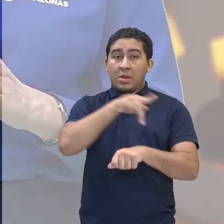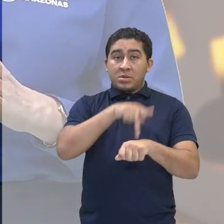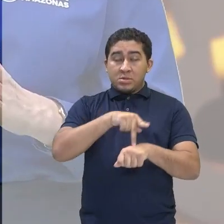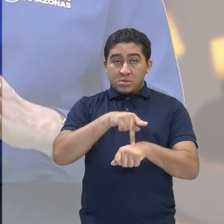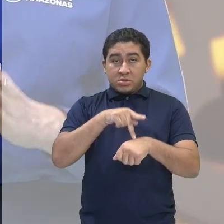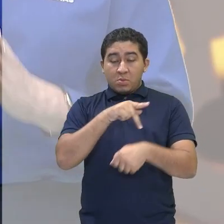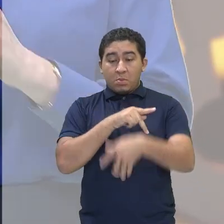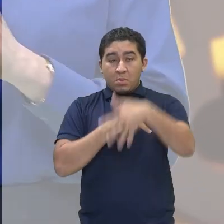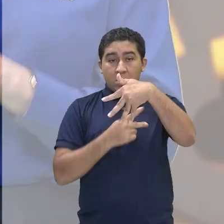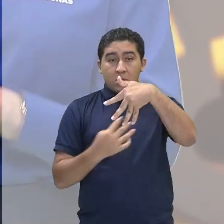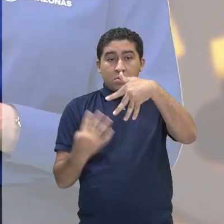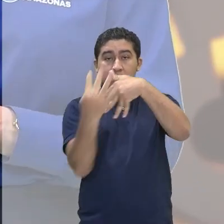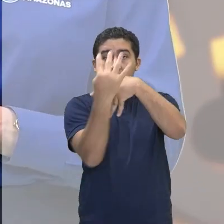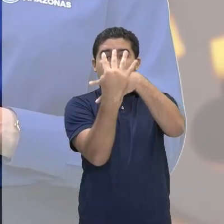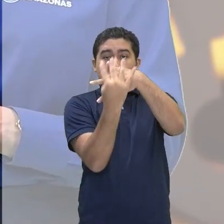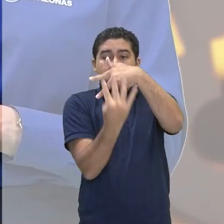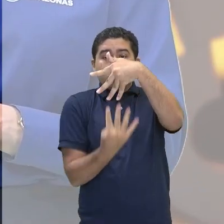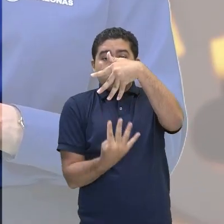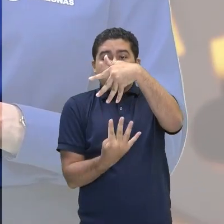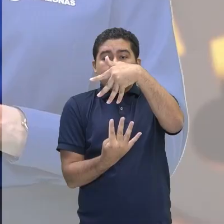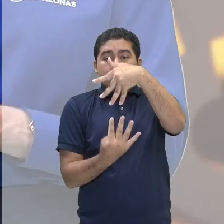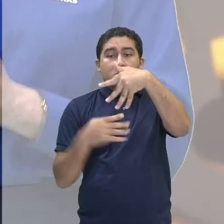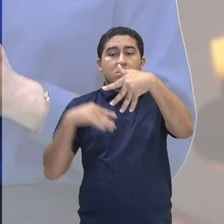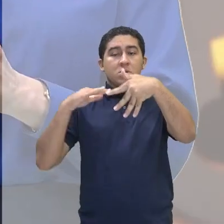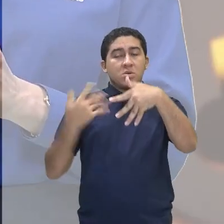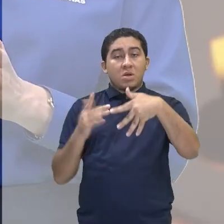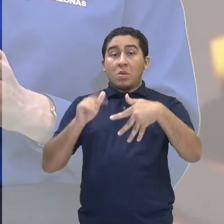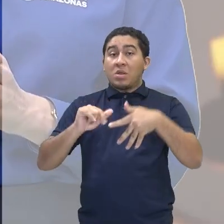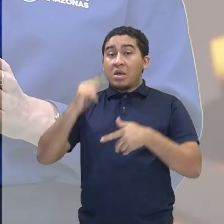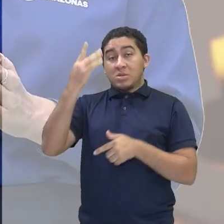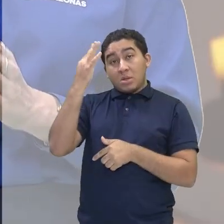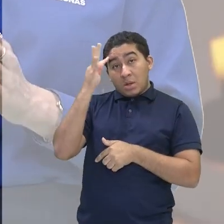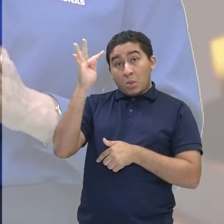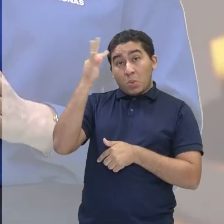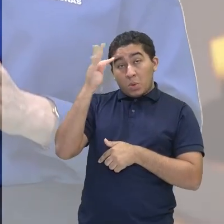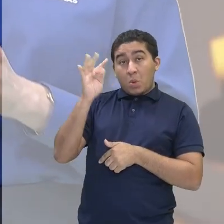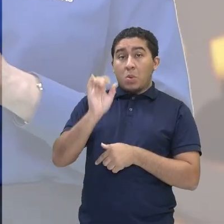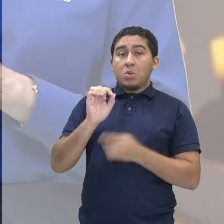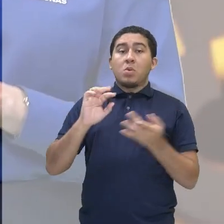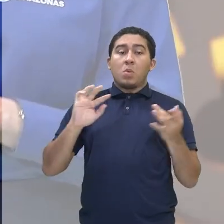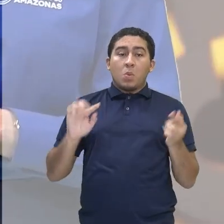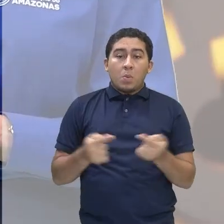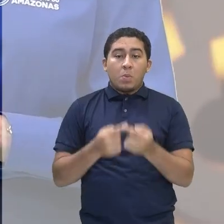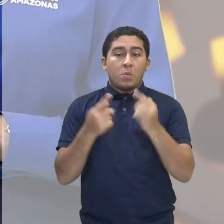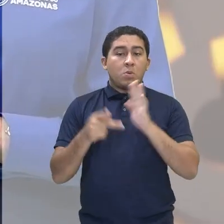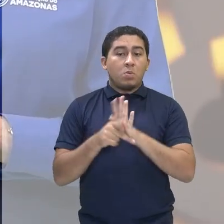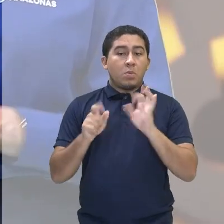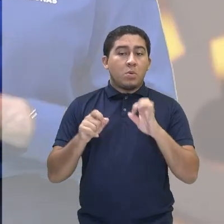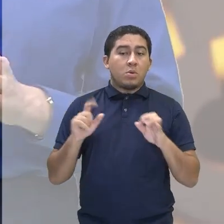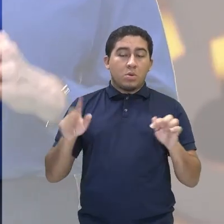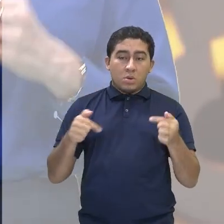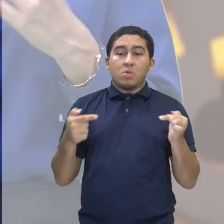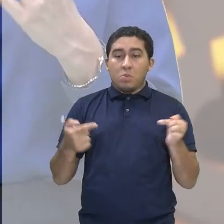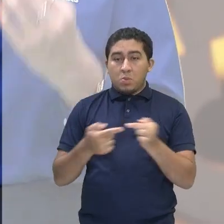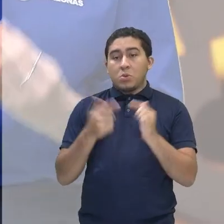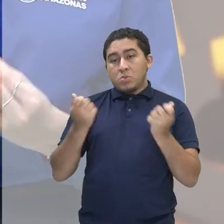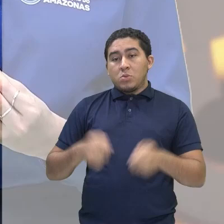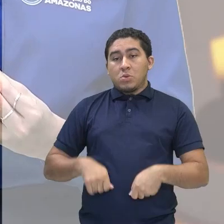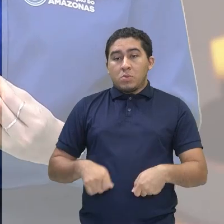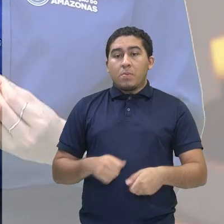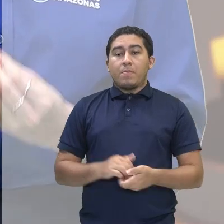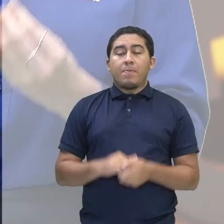na teoria, esses fusos horários do Brasil, eles estão definidos desta forma. Só o